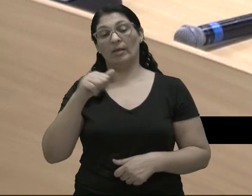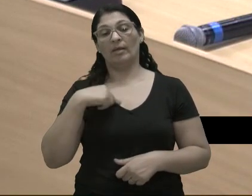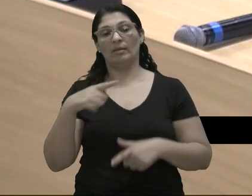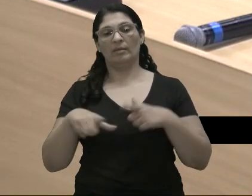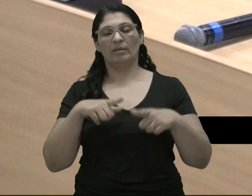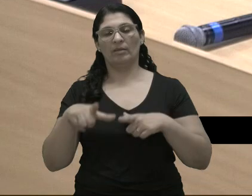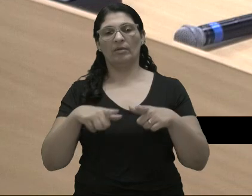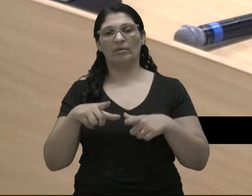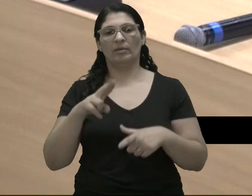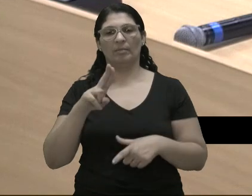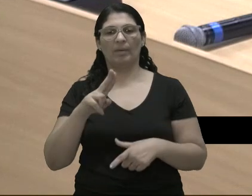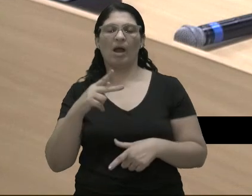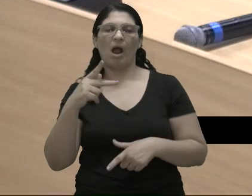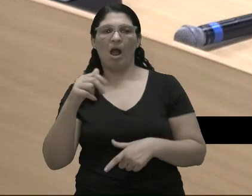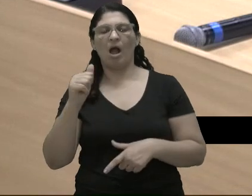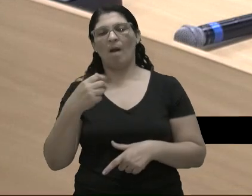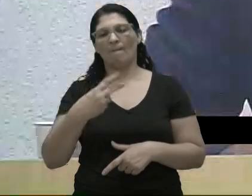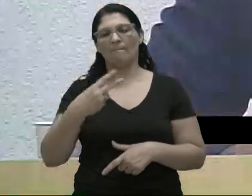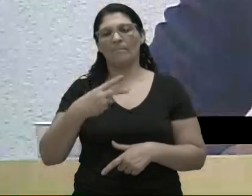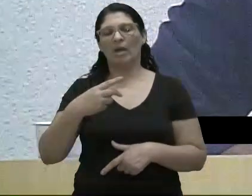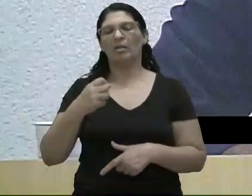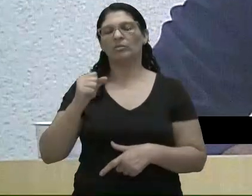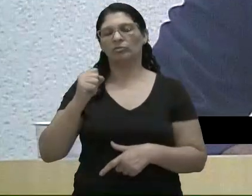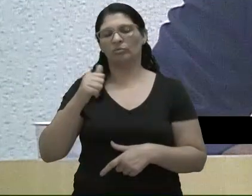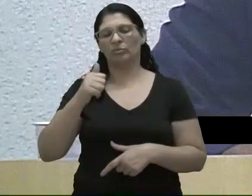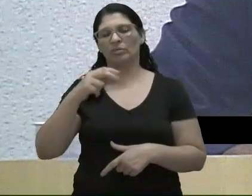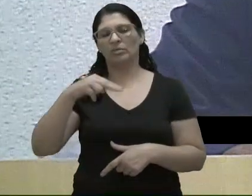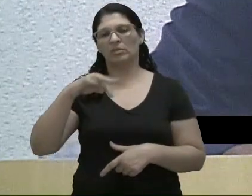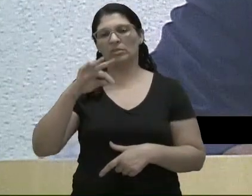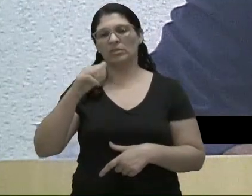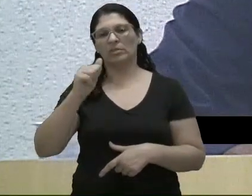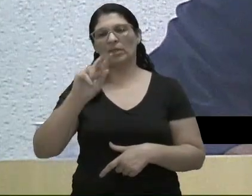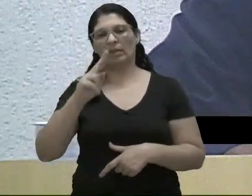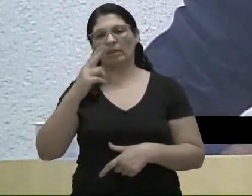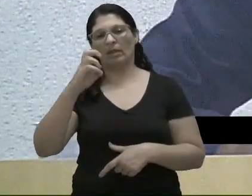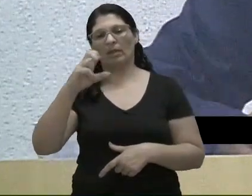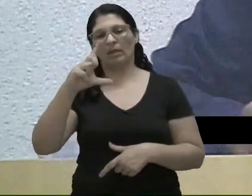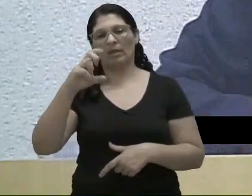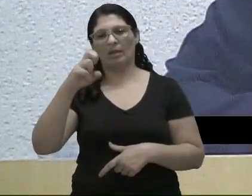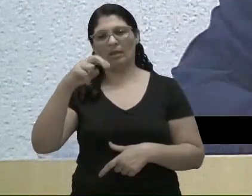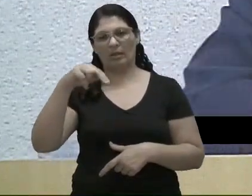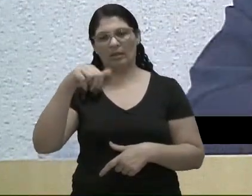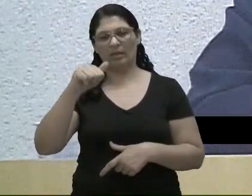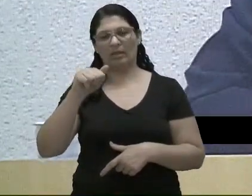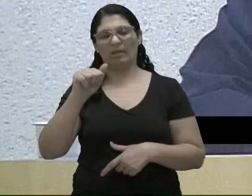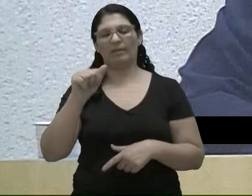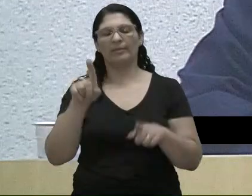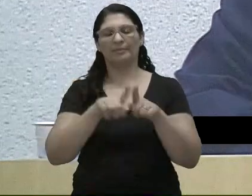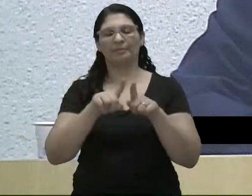UPA Santa Helena. Peço que forneça uma água para ela, por favor. Isso.